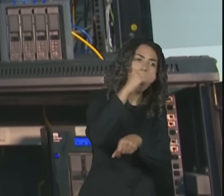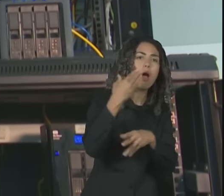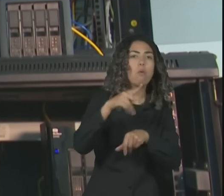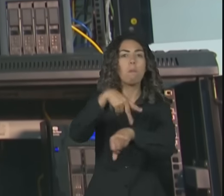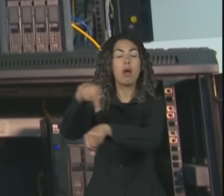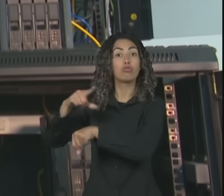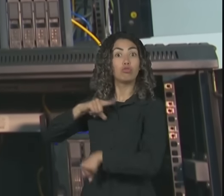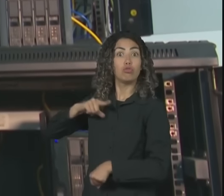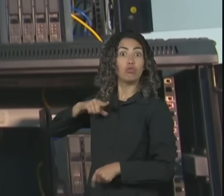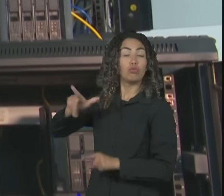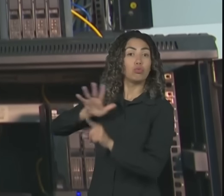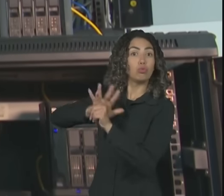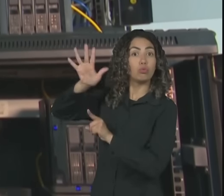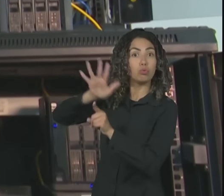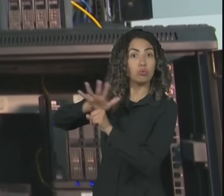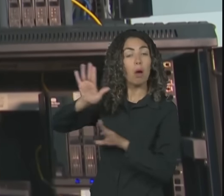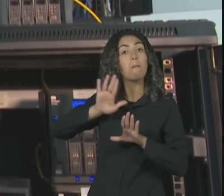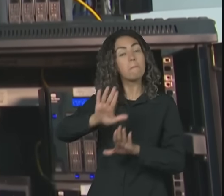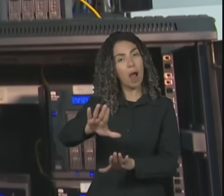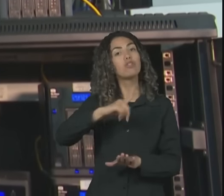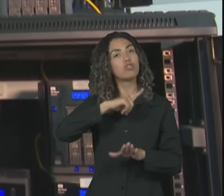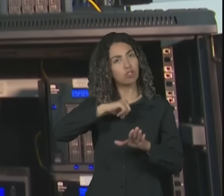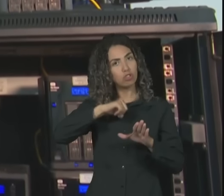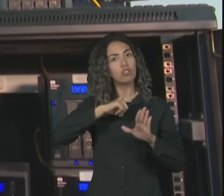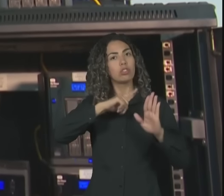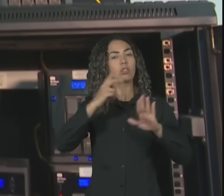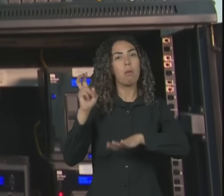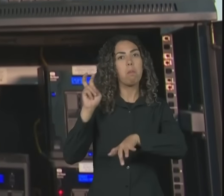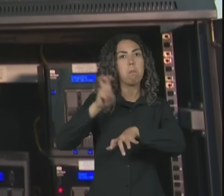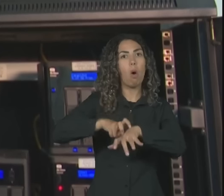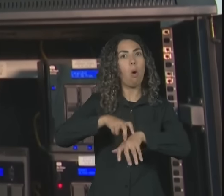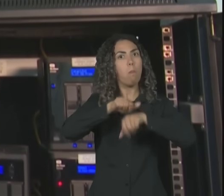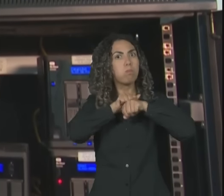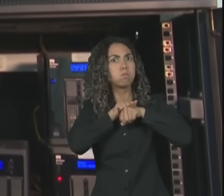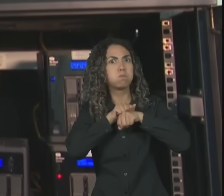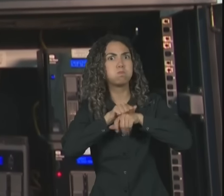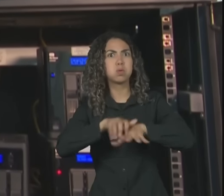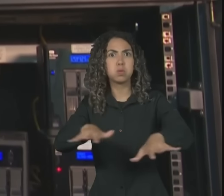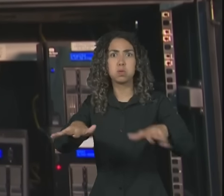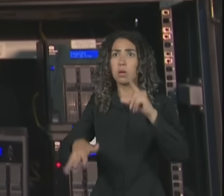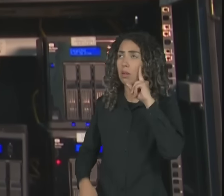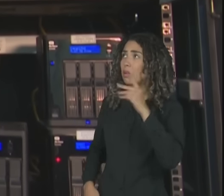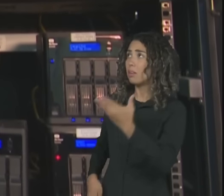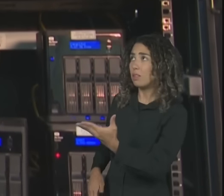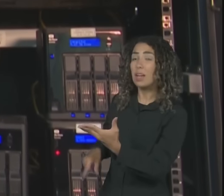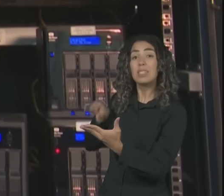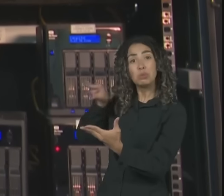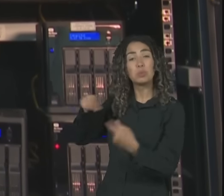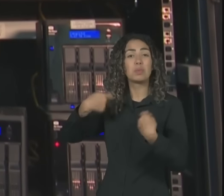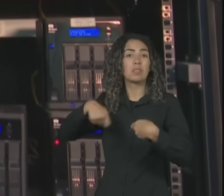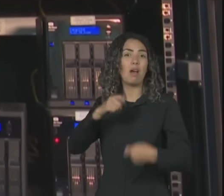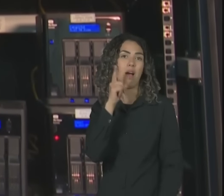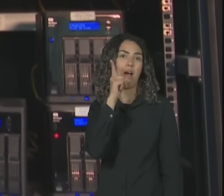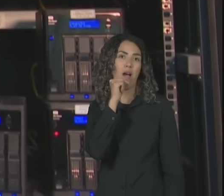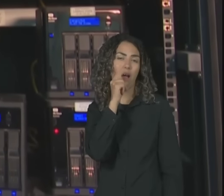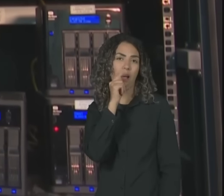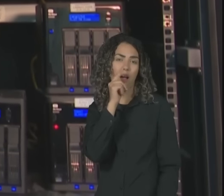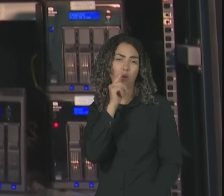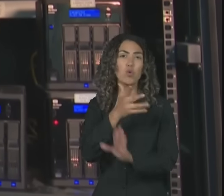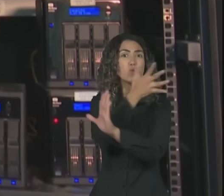para processamento de dados. Elas exigem gigantescas quantidades de água para refrigeração e